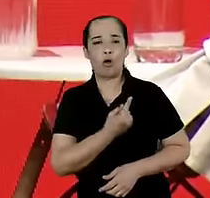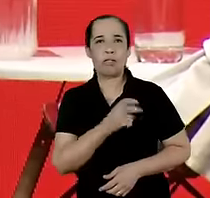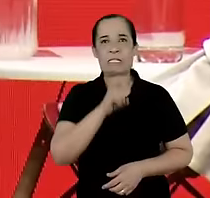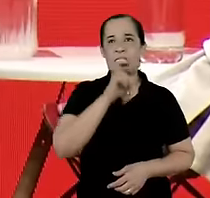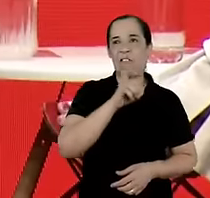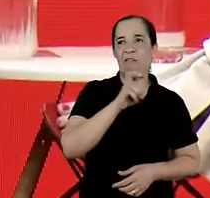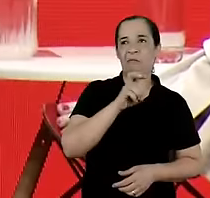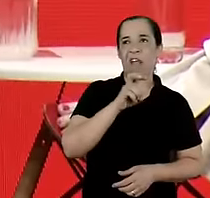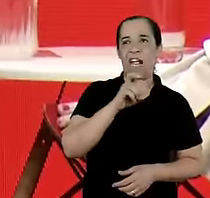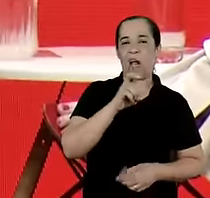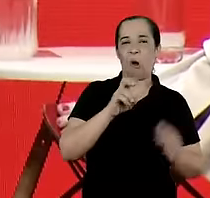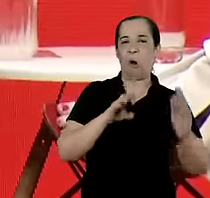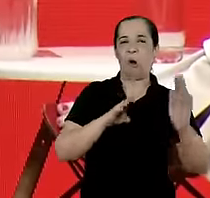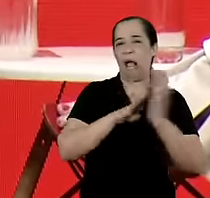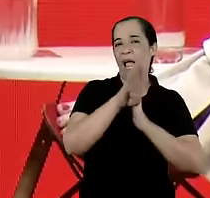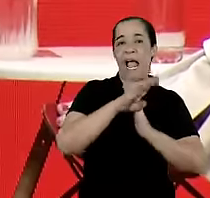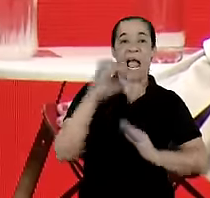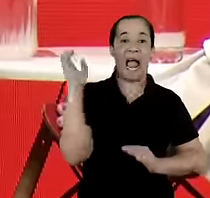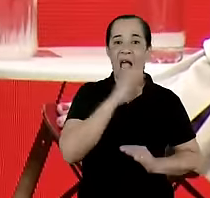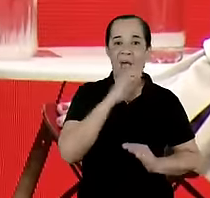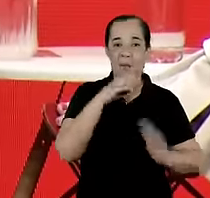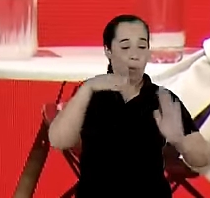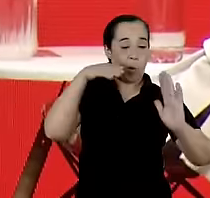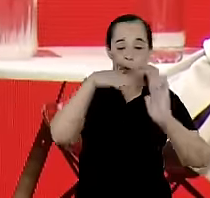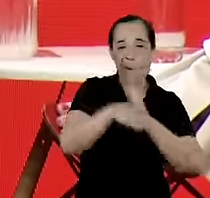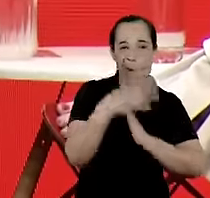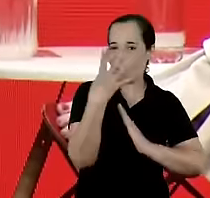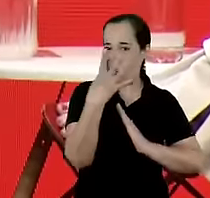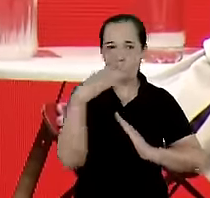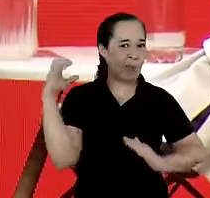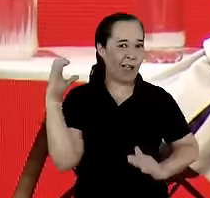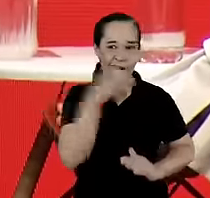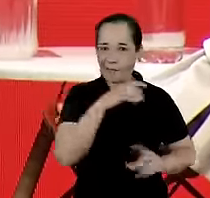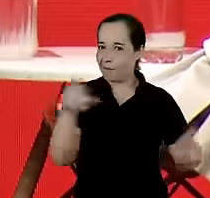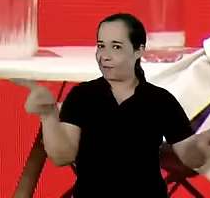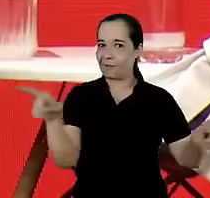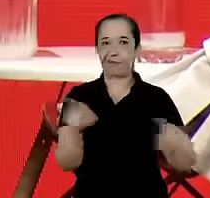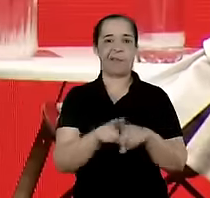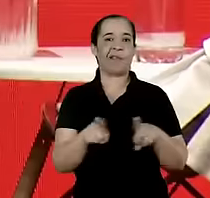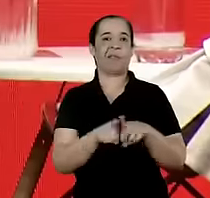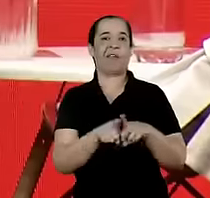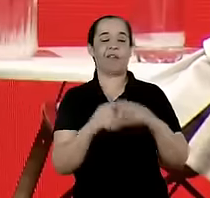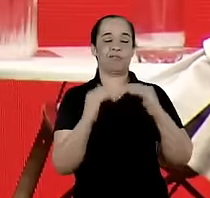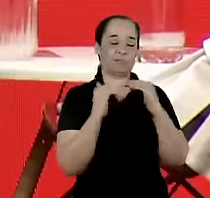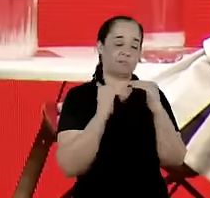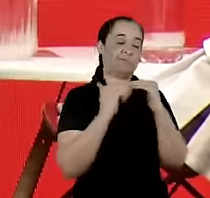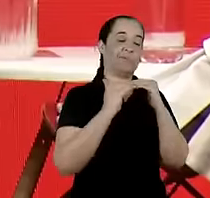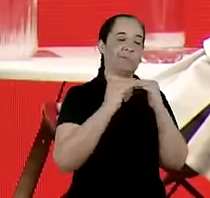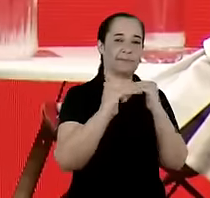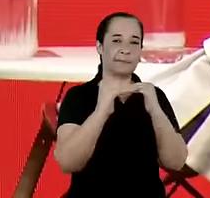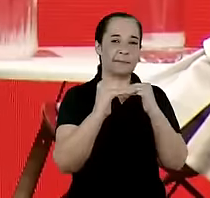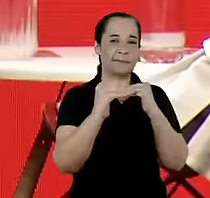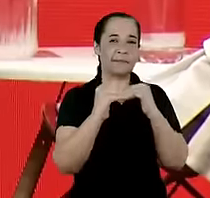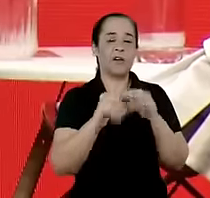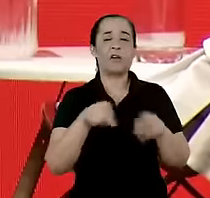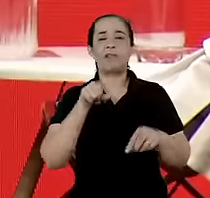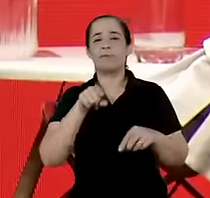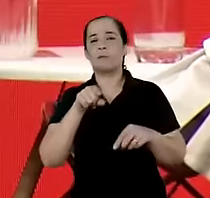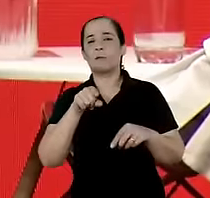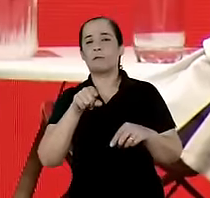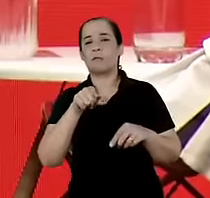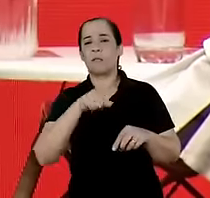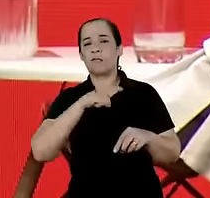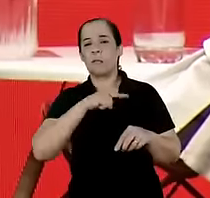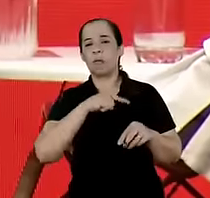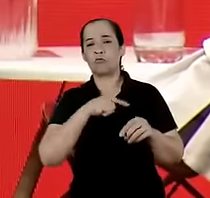rápida ou também não vai para quatro entendeu então a aí com isso você meio balizou um certo nível